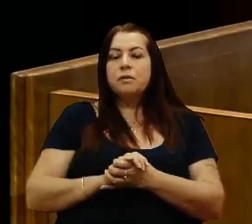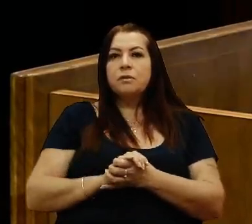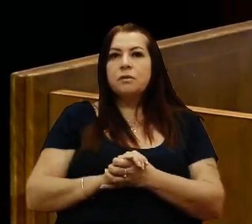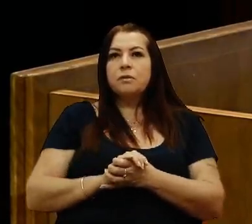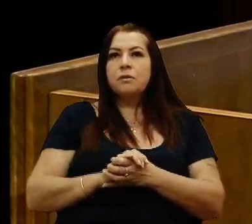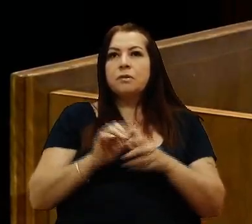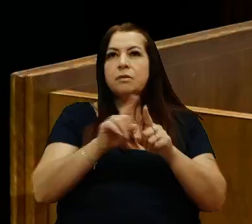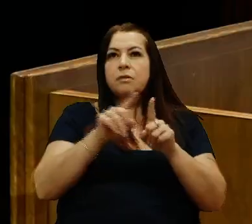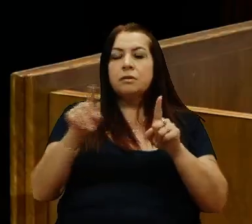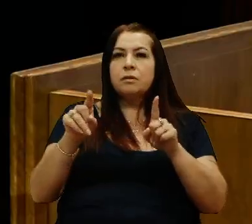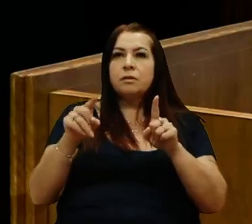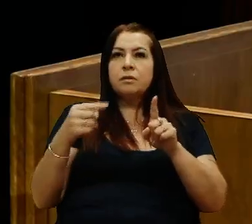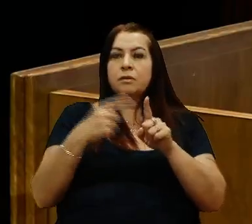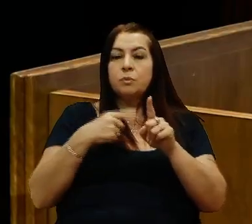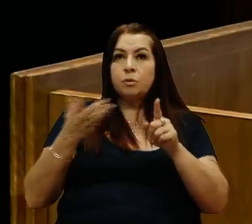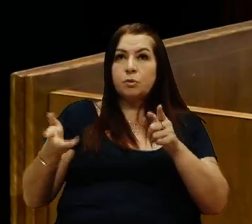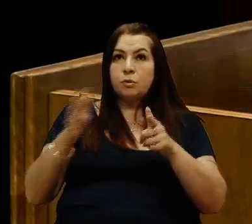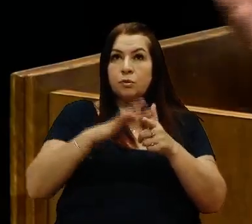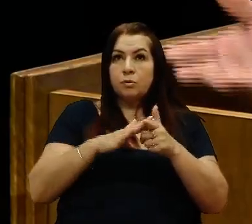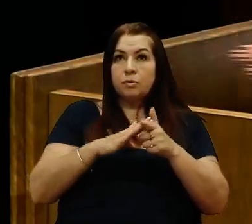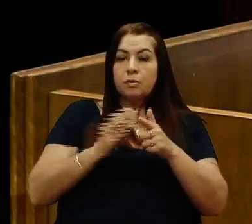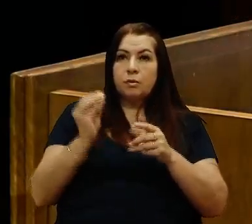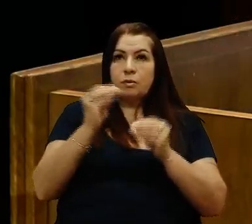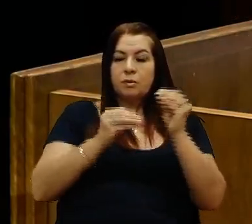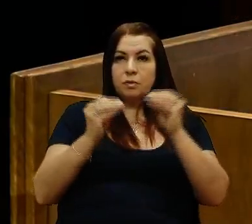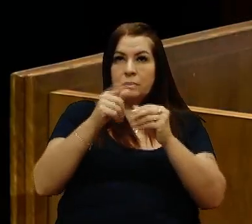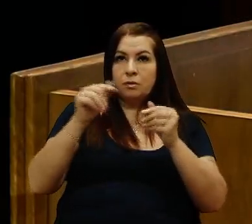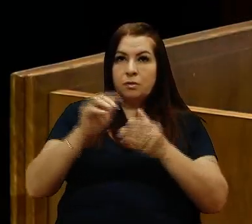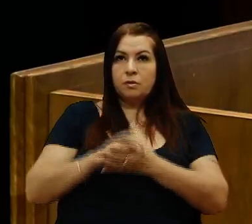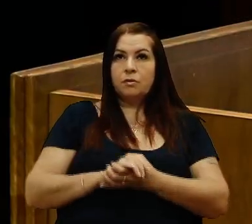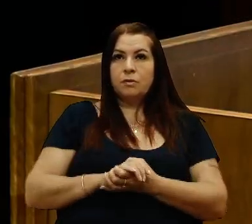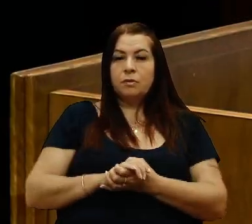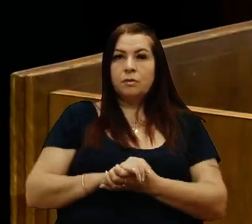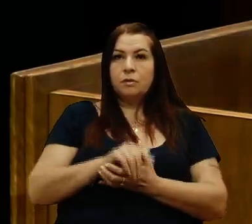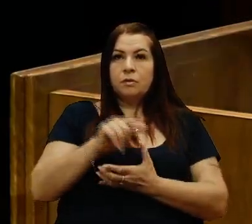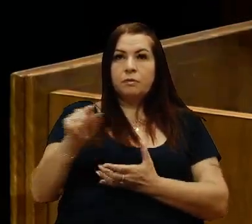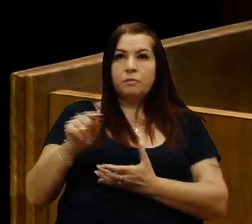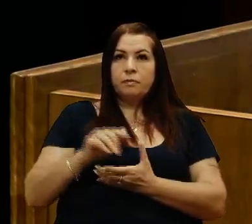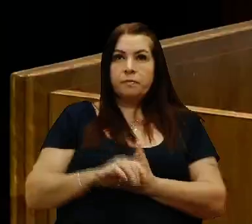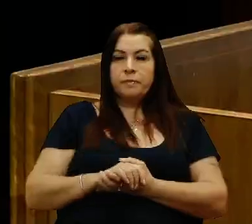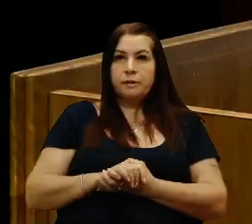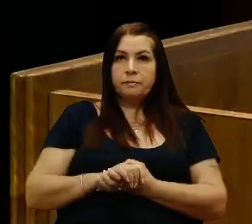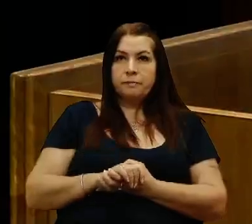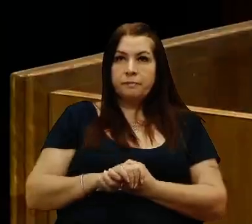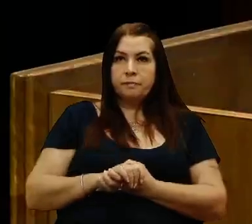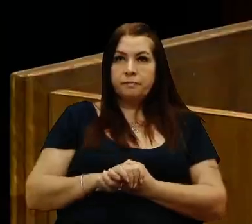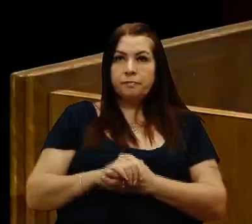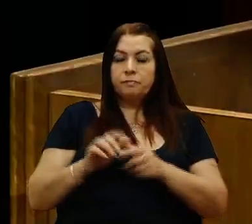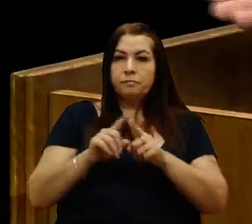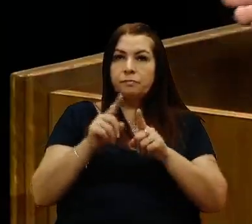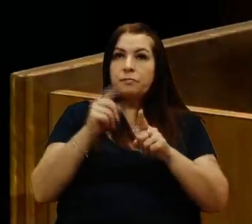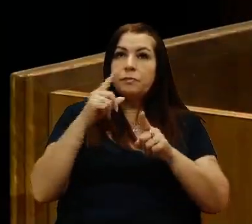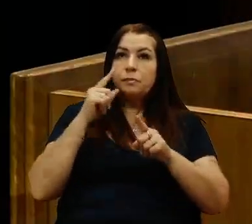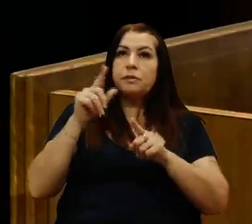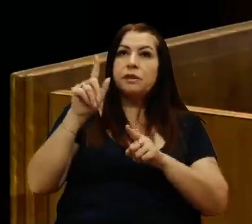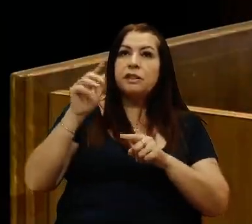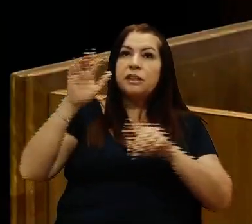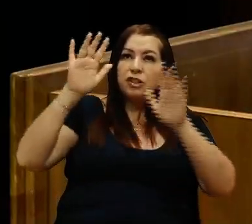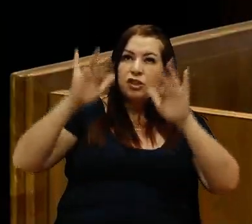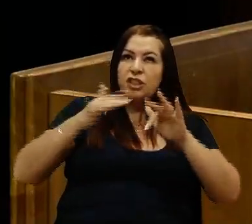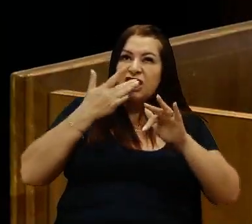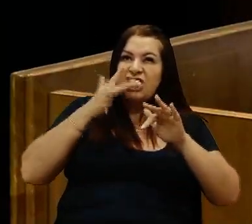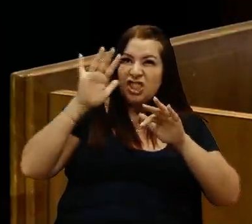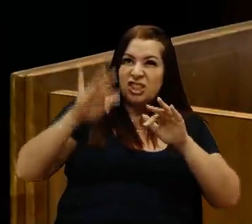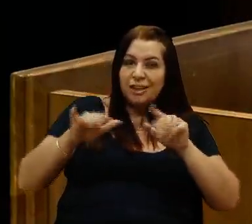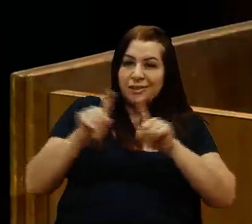aconteceu agora nas lavouras, através da questão do granizo e tantas outras coisas, porque nós temos também a geada, que muitas vezes a geada chega a